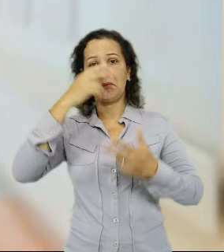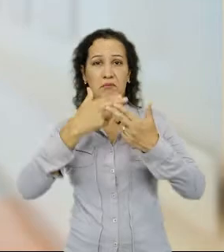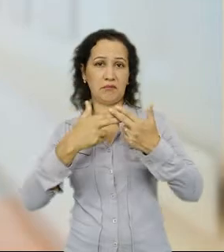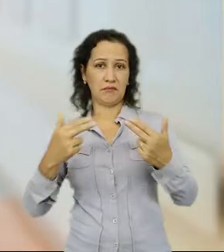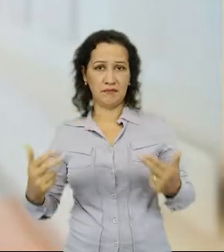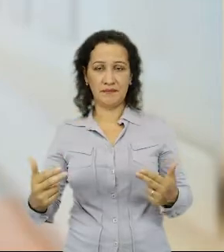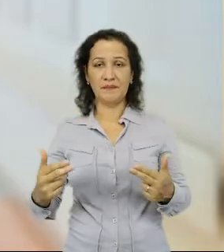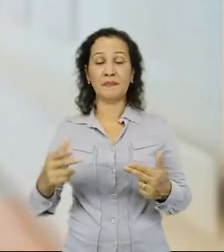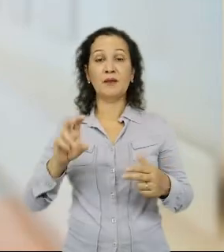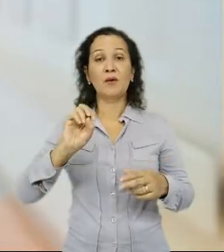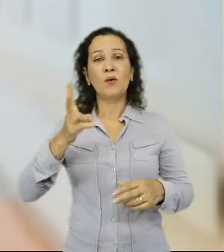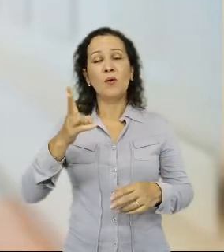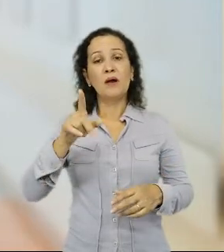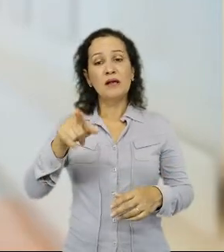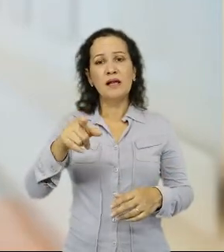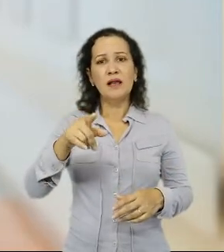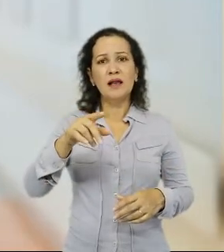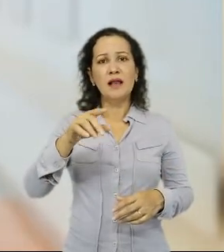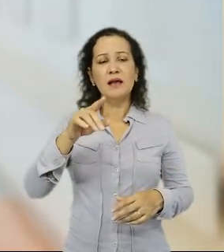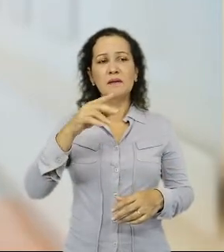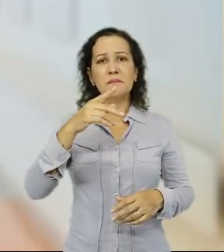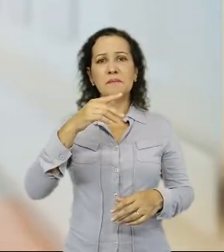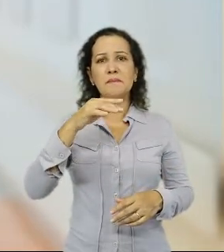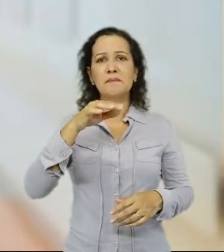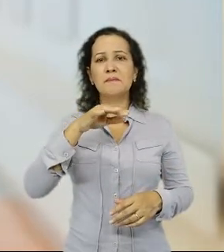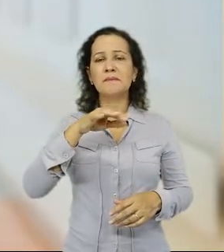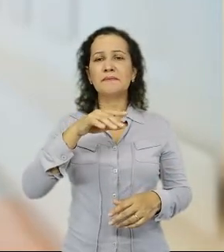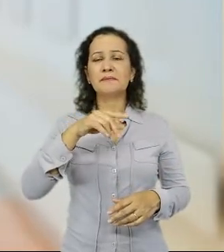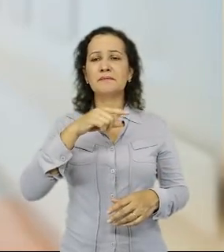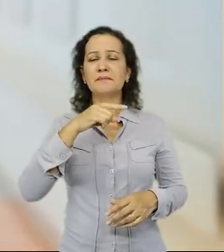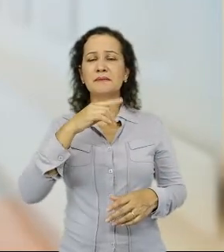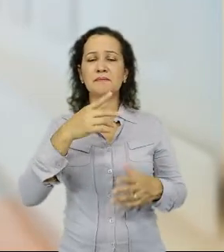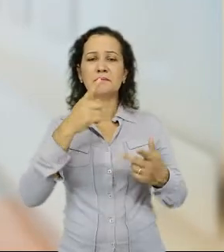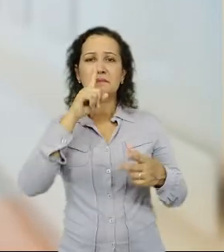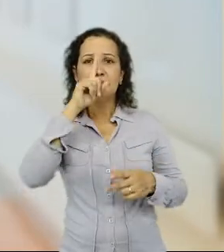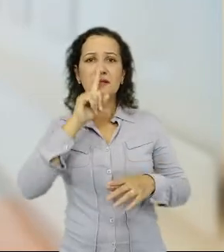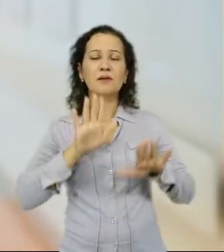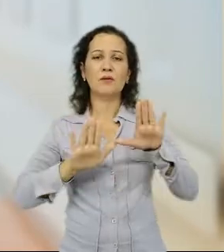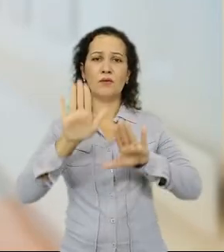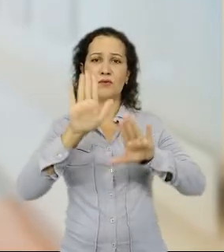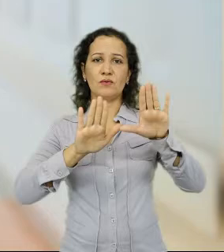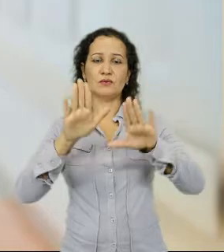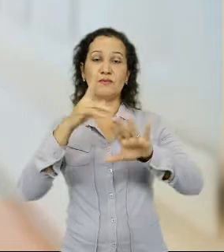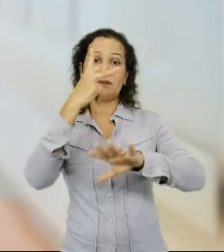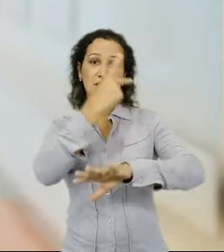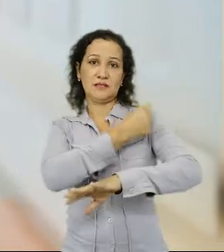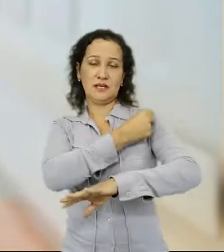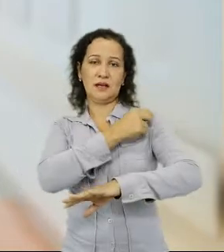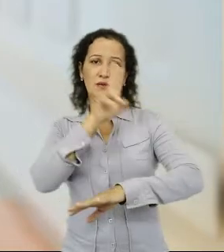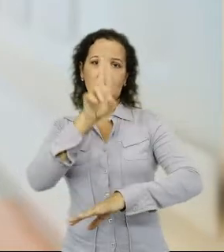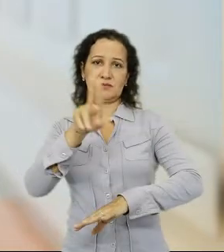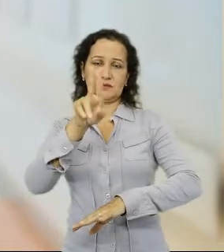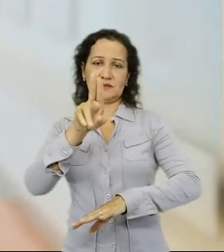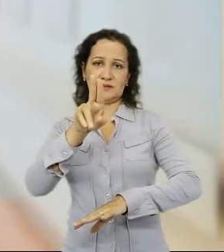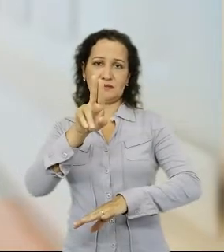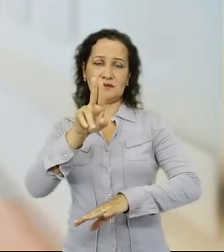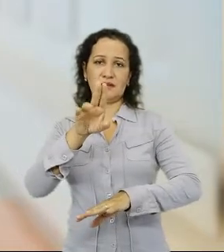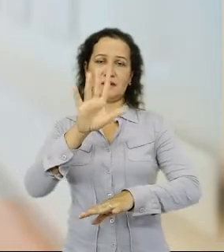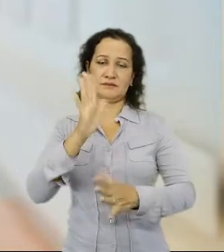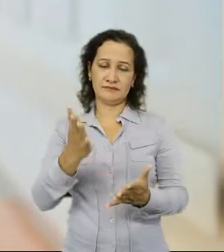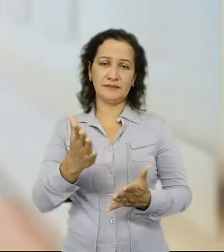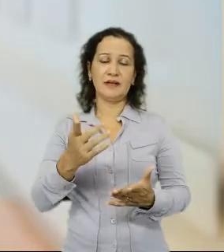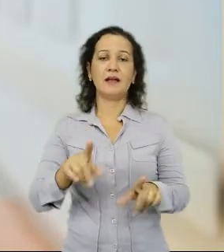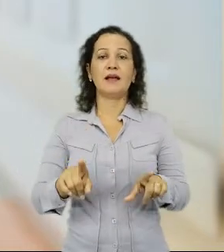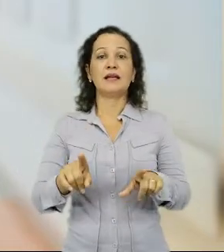vacina seja maior, literalmente, que o risco da doença contra a qual a vacina está protegendo.